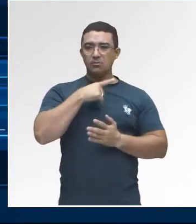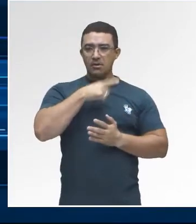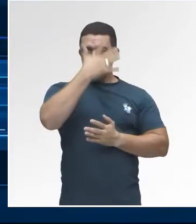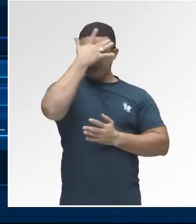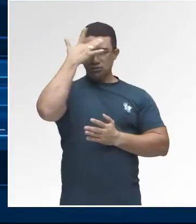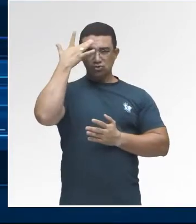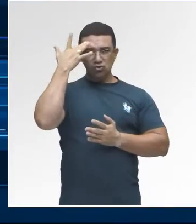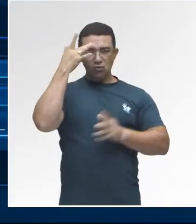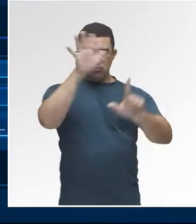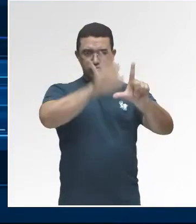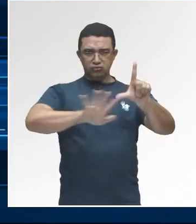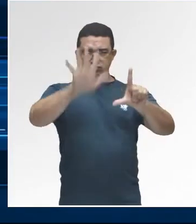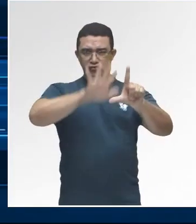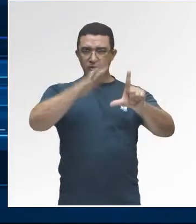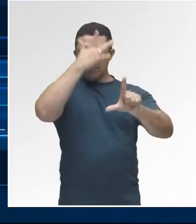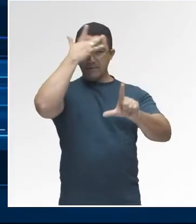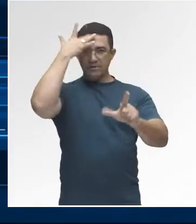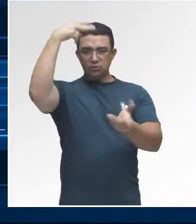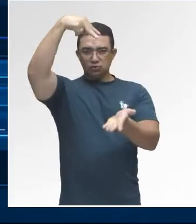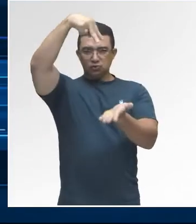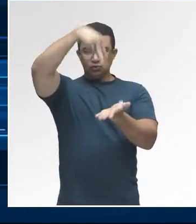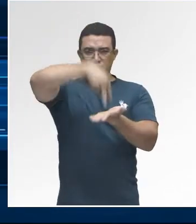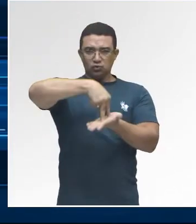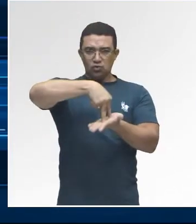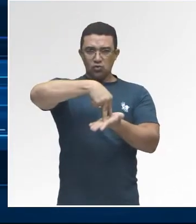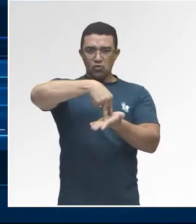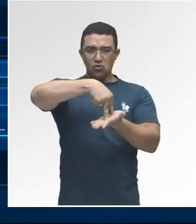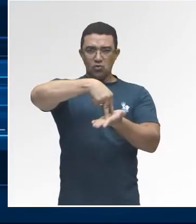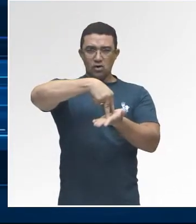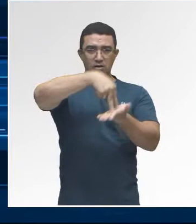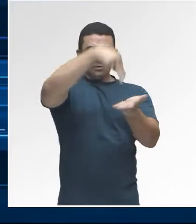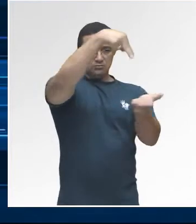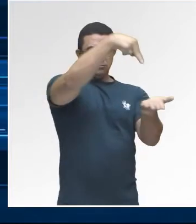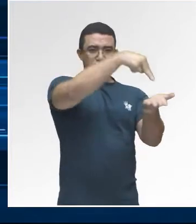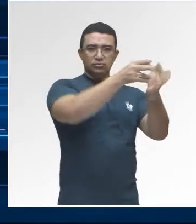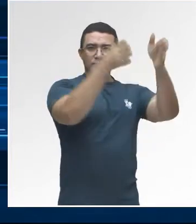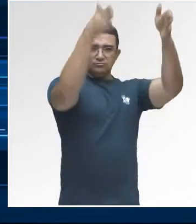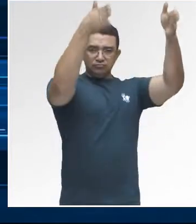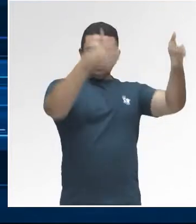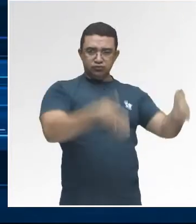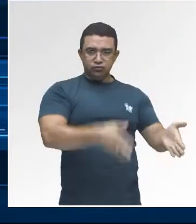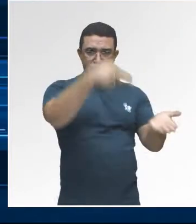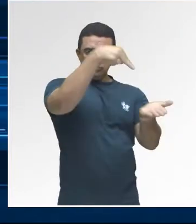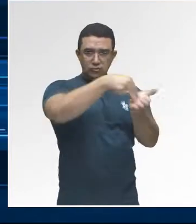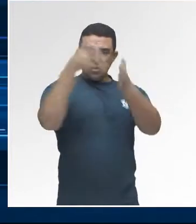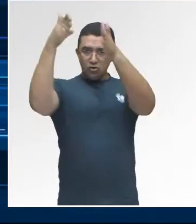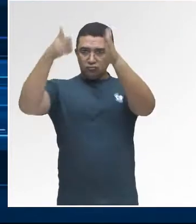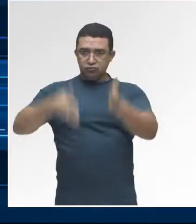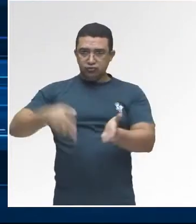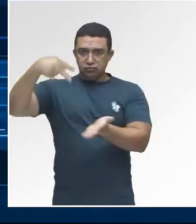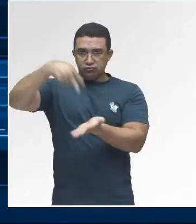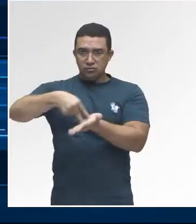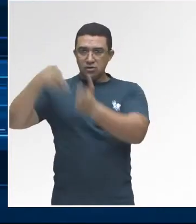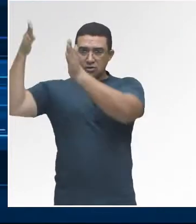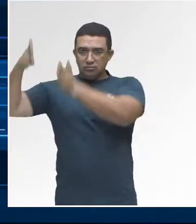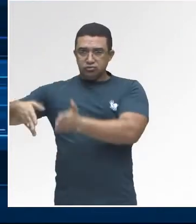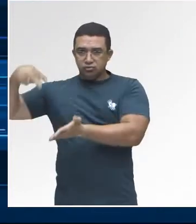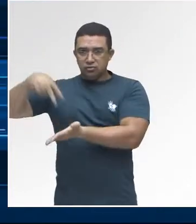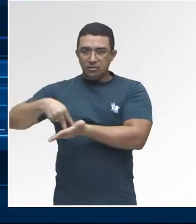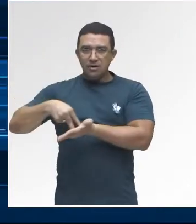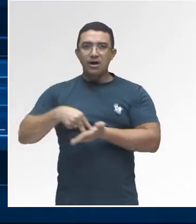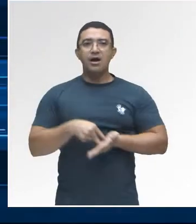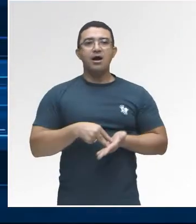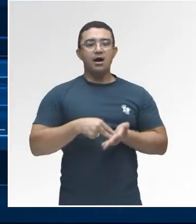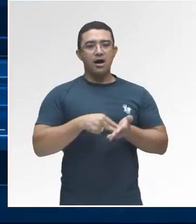parece-me de um tanque, não é? Tem uma outra aqui também. E aqui o título desse texto diz o seguinte: What